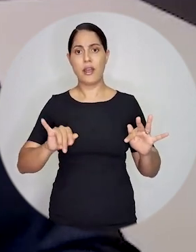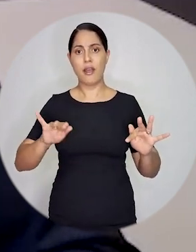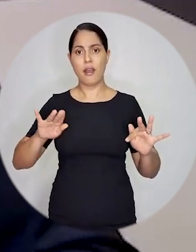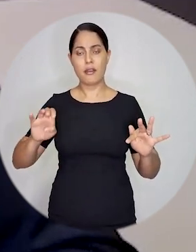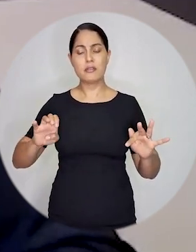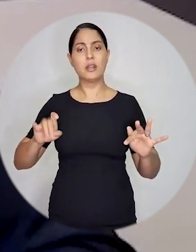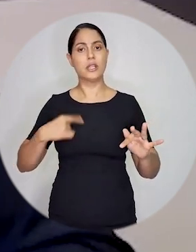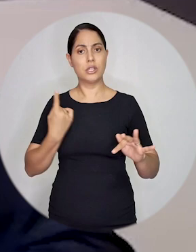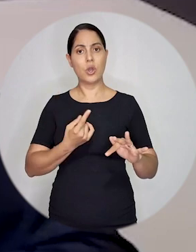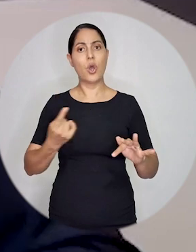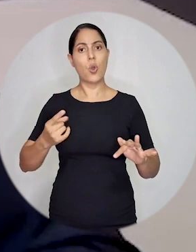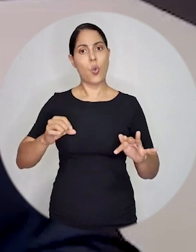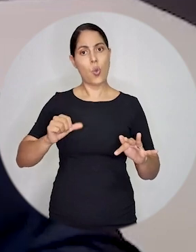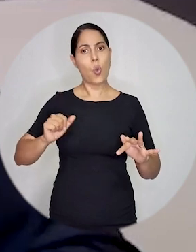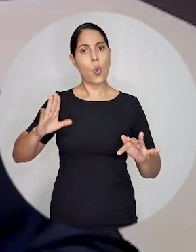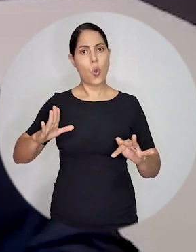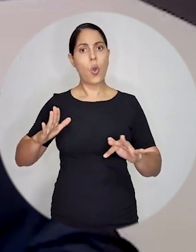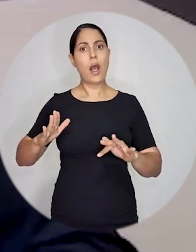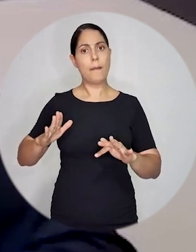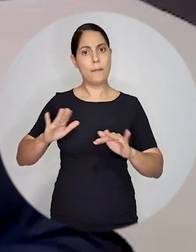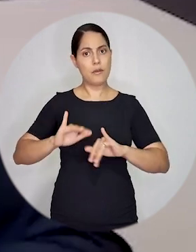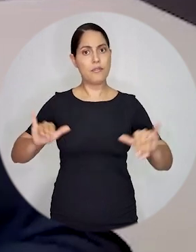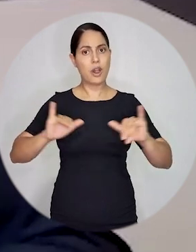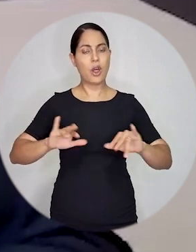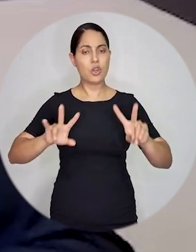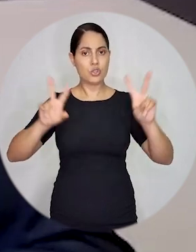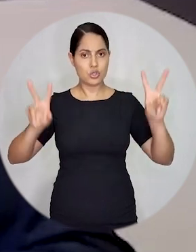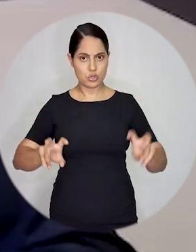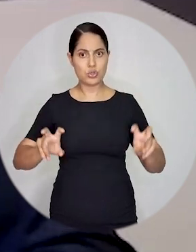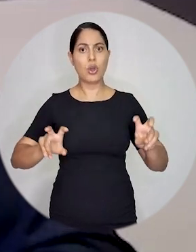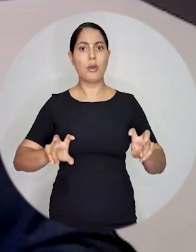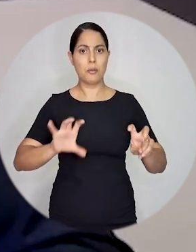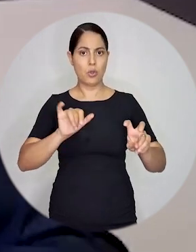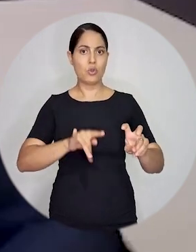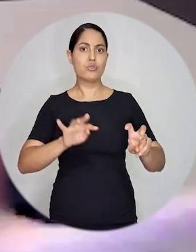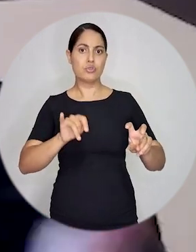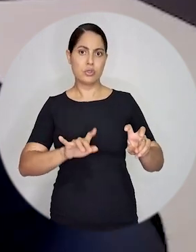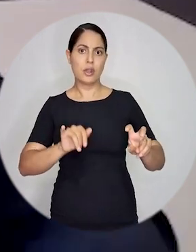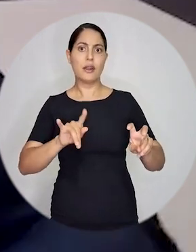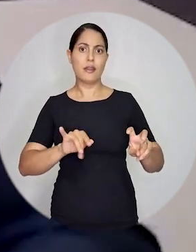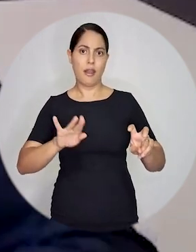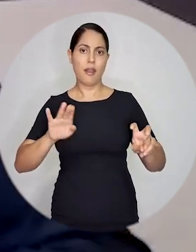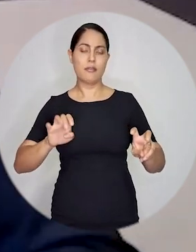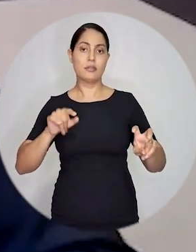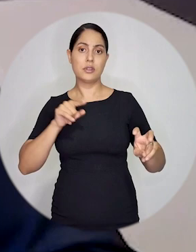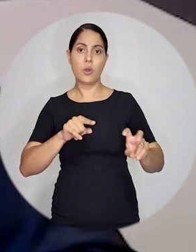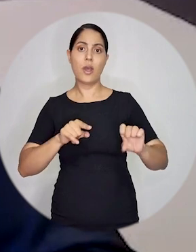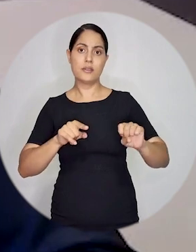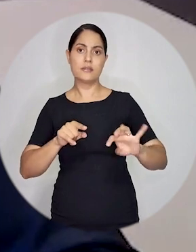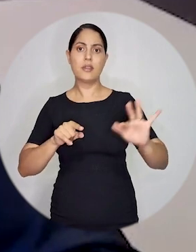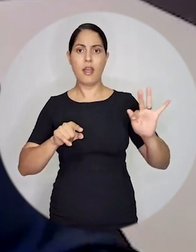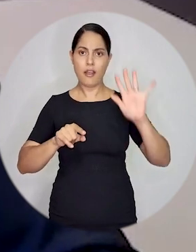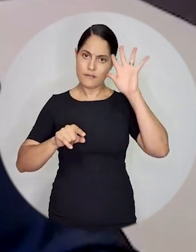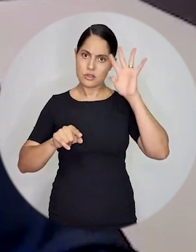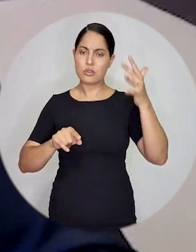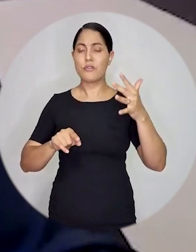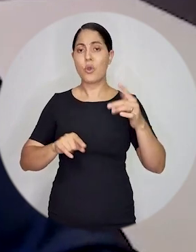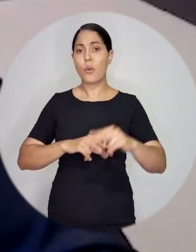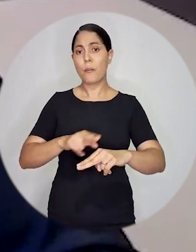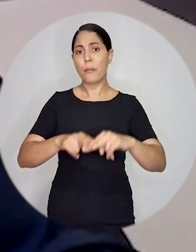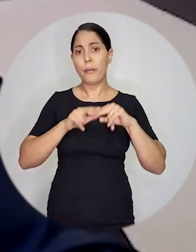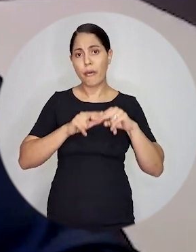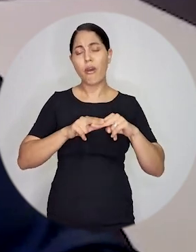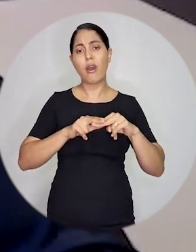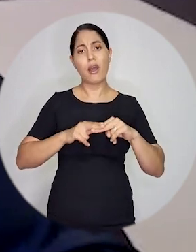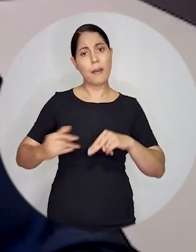amicus curiae. A OAB defendeu a constitucionalidade do juiz de garantias e isso é o que ficou decidido pela Suprema Corte,